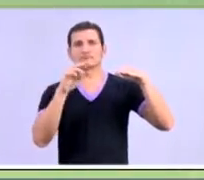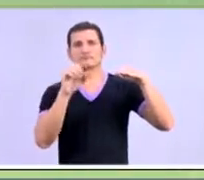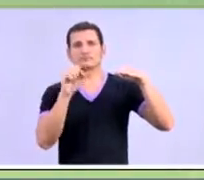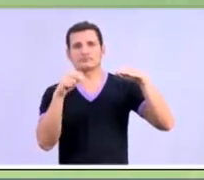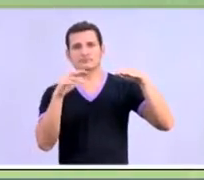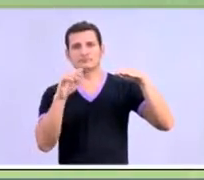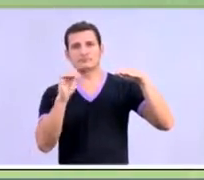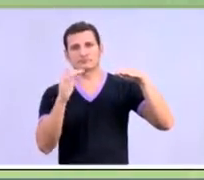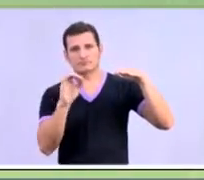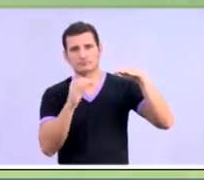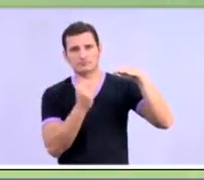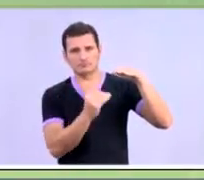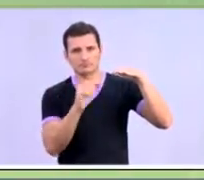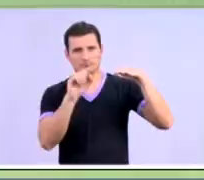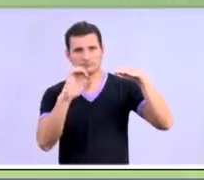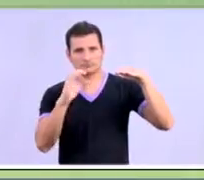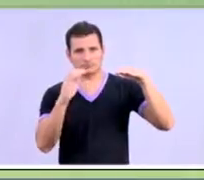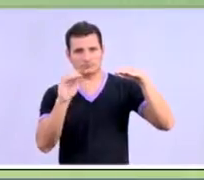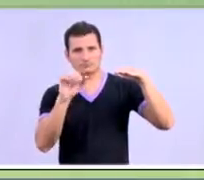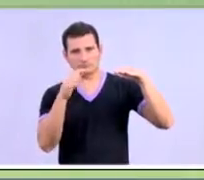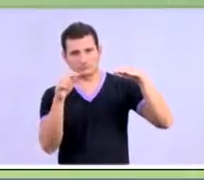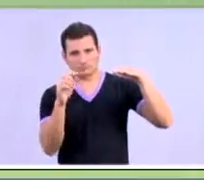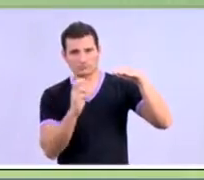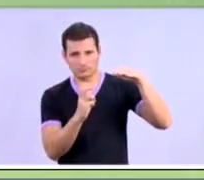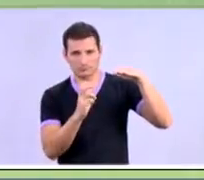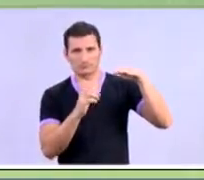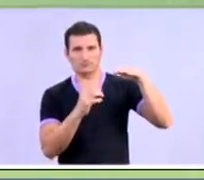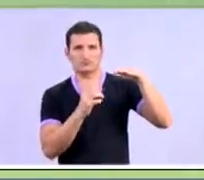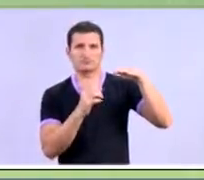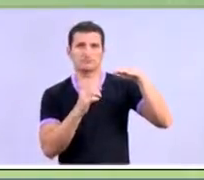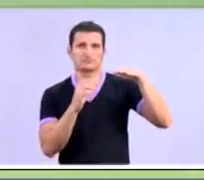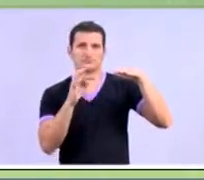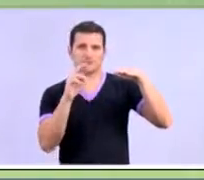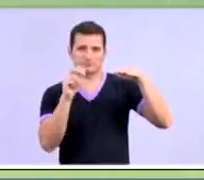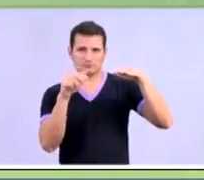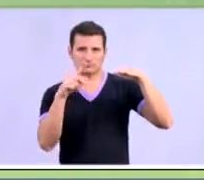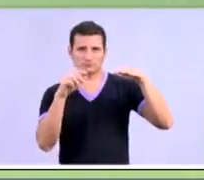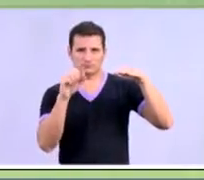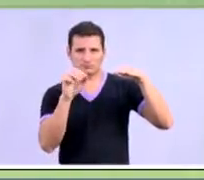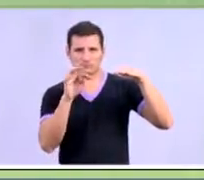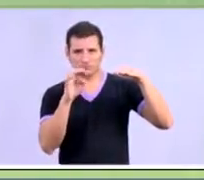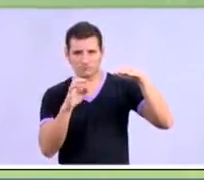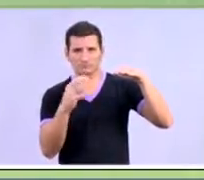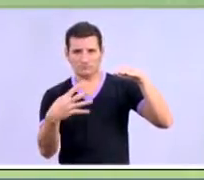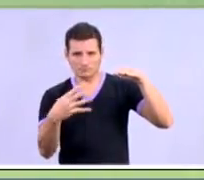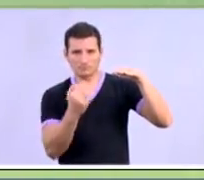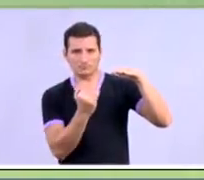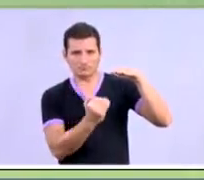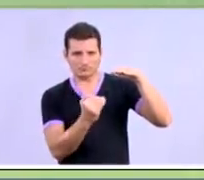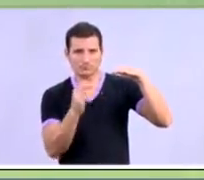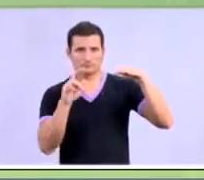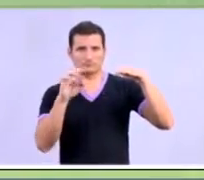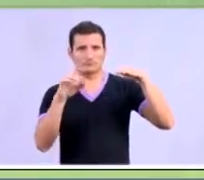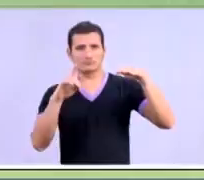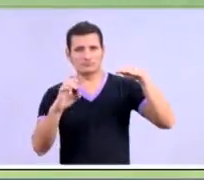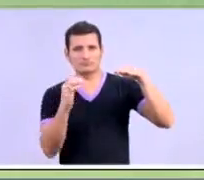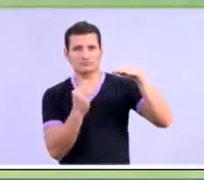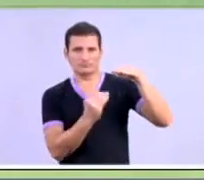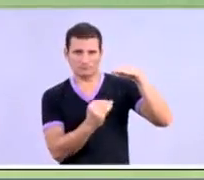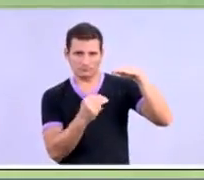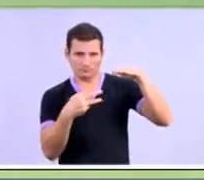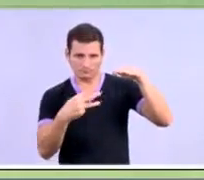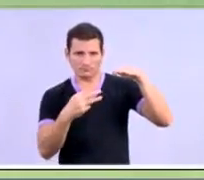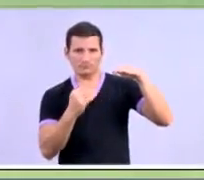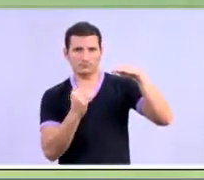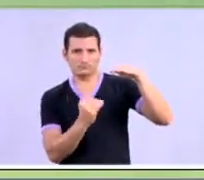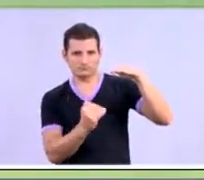6. Sessão, camada 5. Transporte, camada 4. Rede, camada 3.